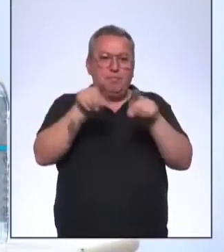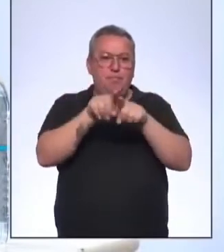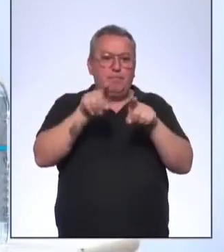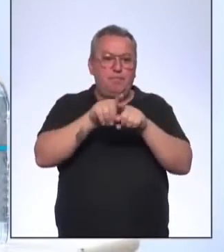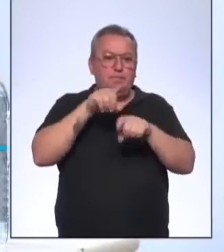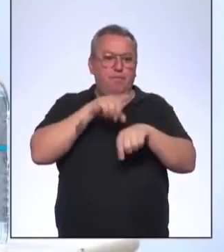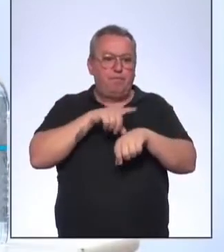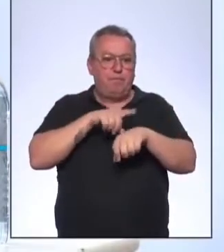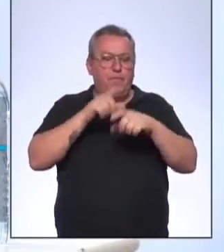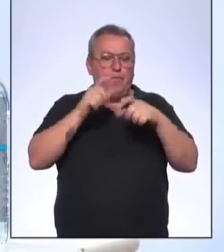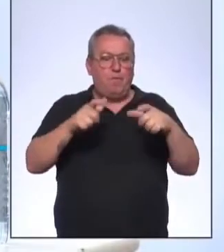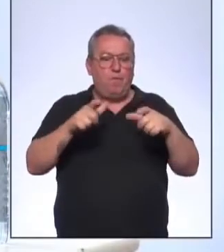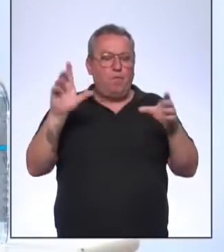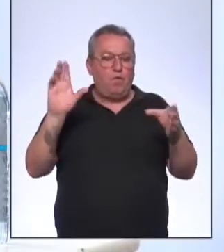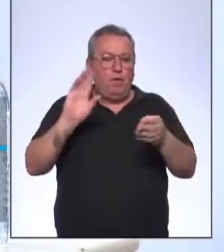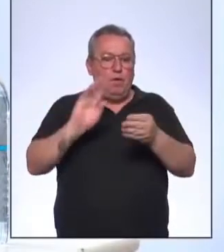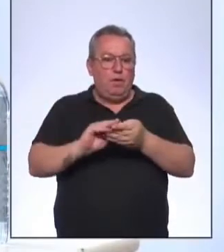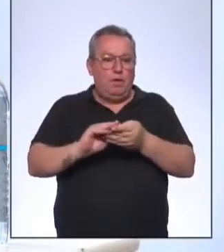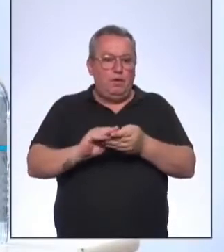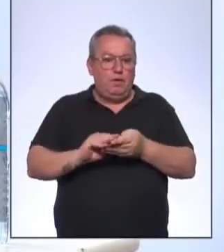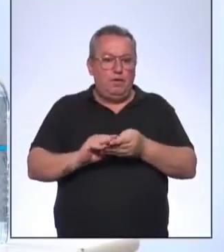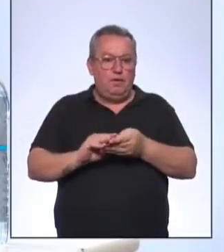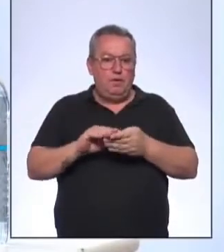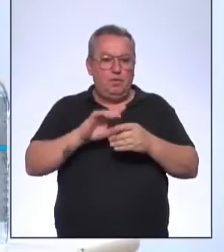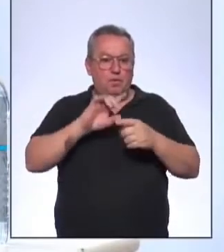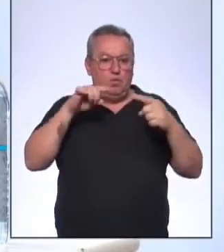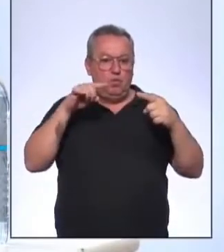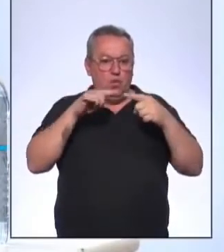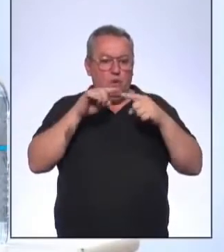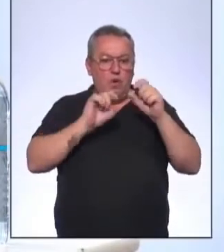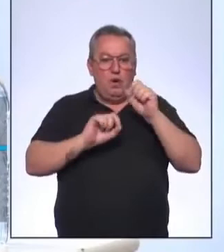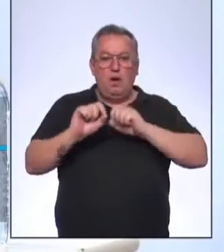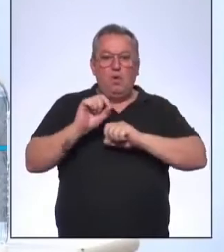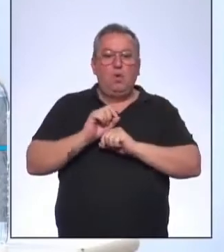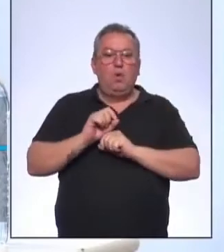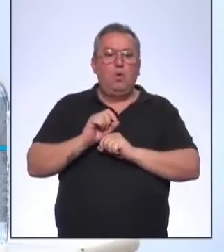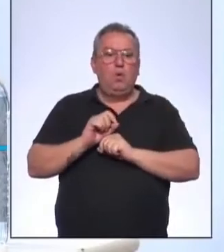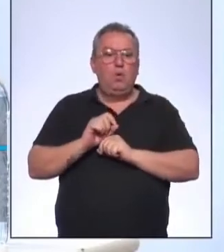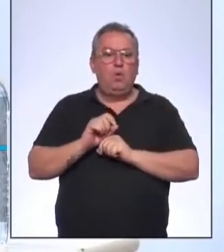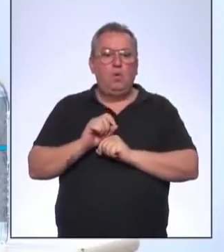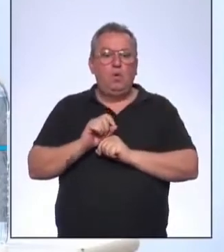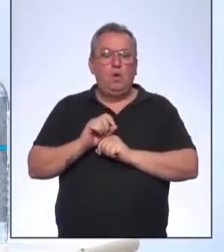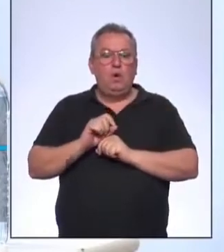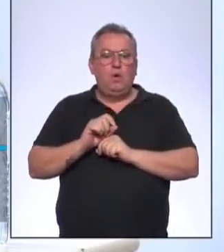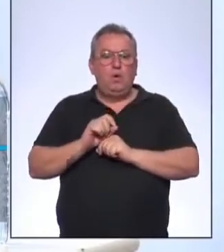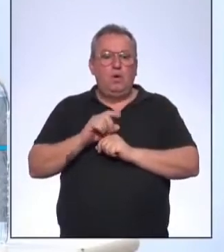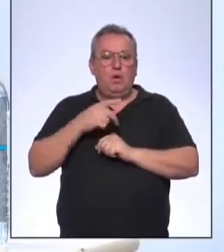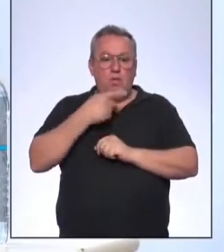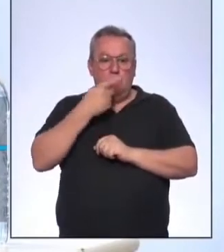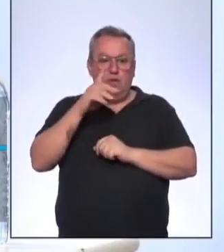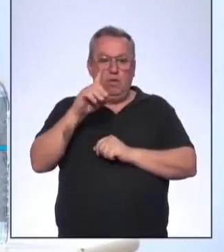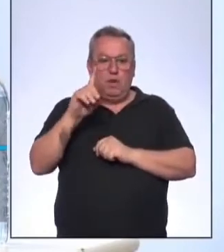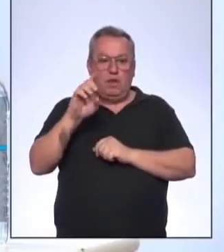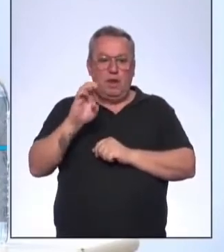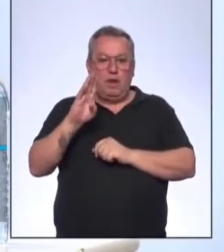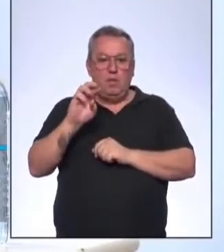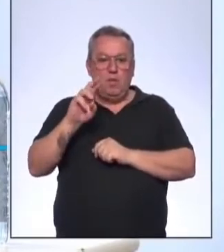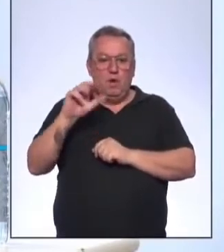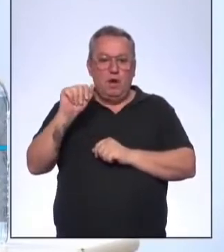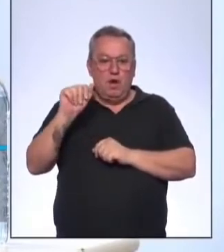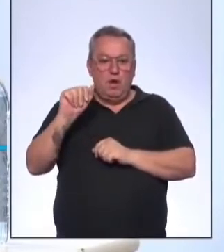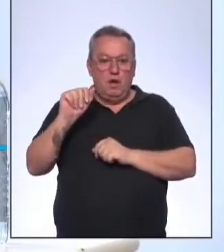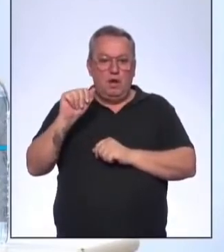tempo espaço reduzido função social dos Contos Então como bem disse a Débora né